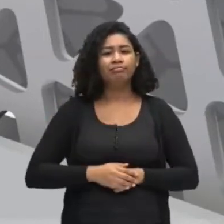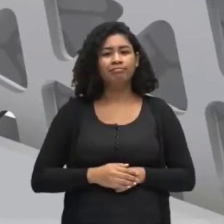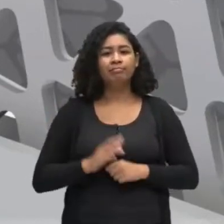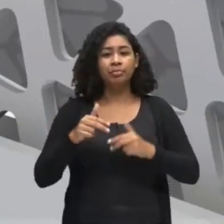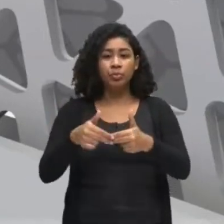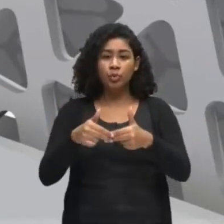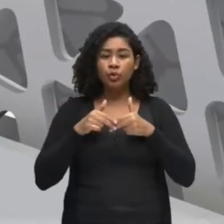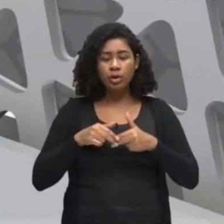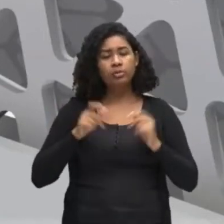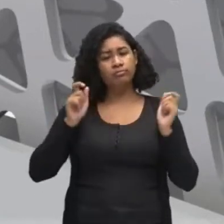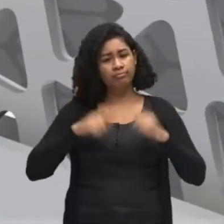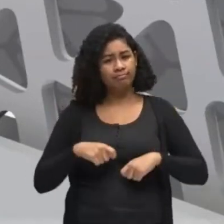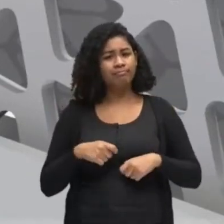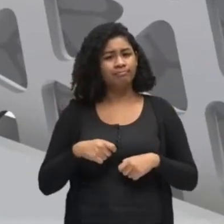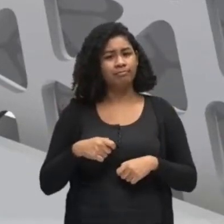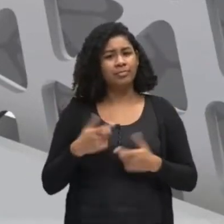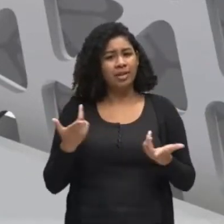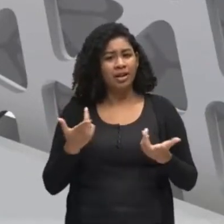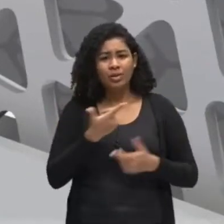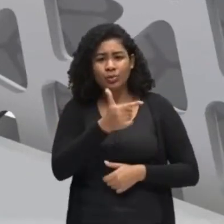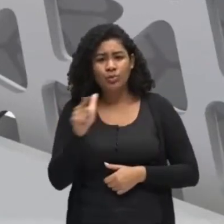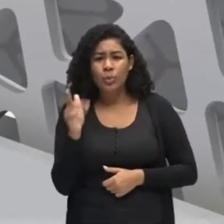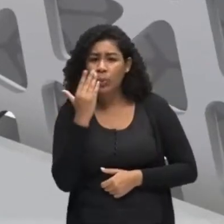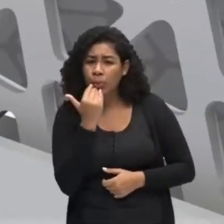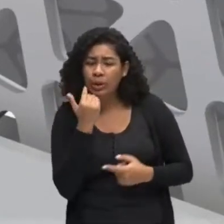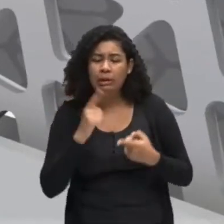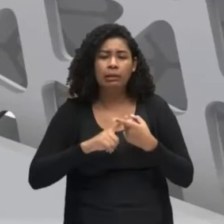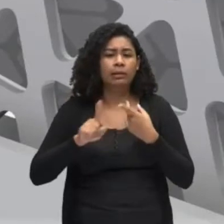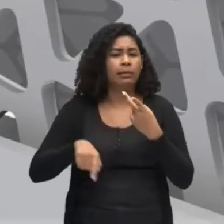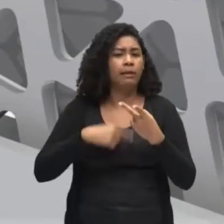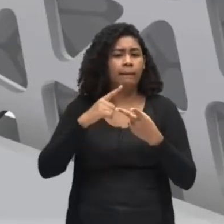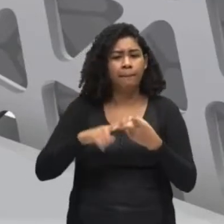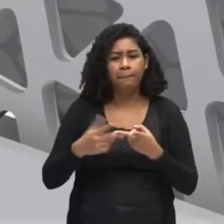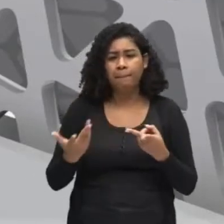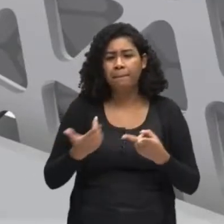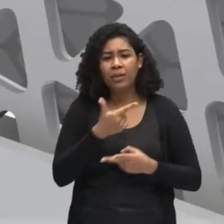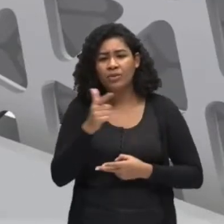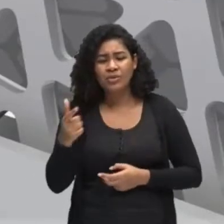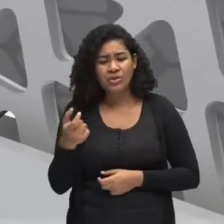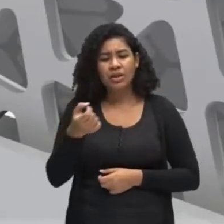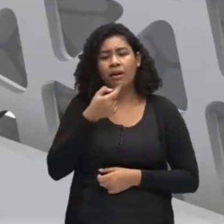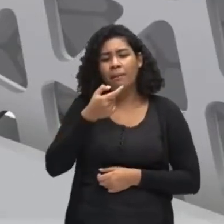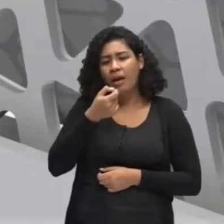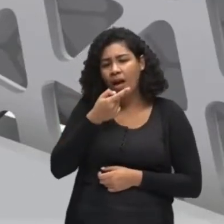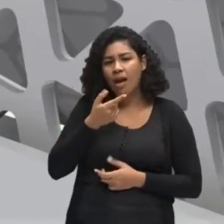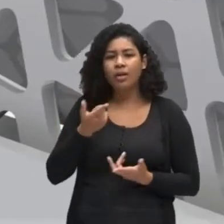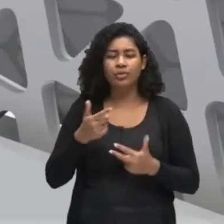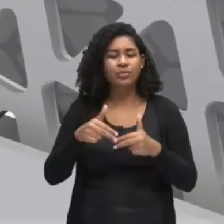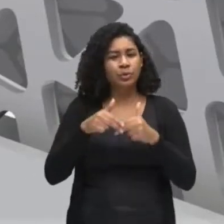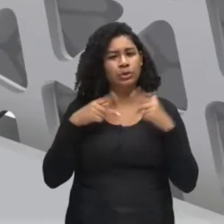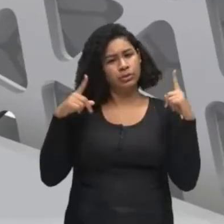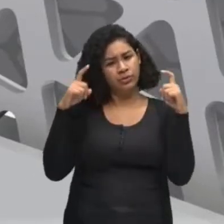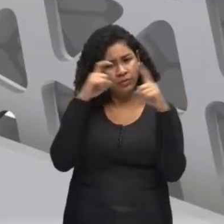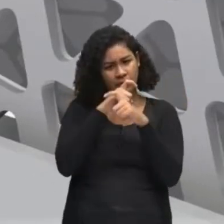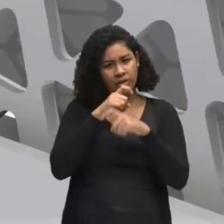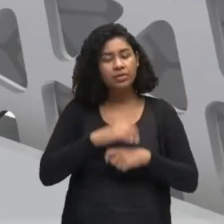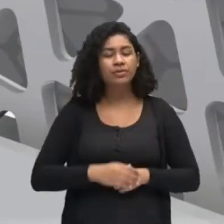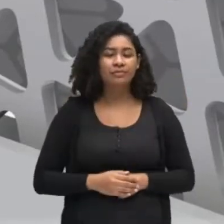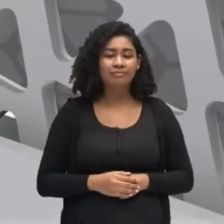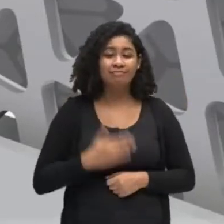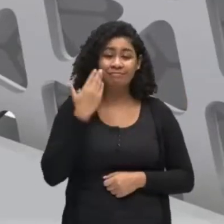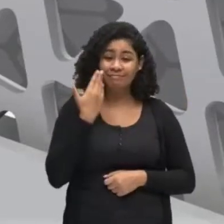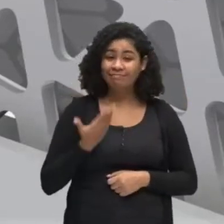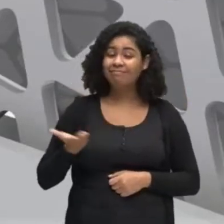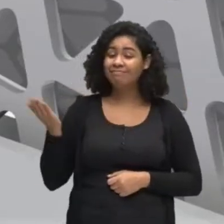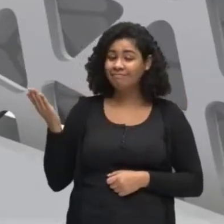isso é justificável ali, a ausência de alimentação, a ausência de medicamentos, tá bom? Então fica aí para